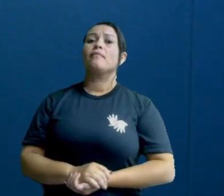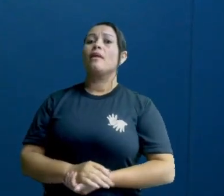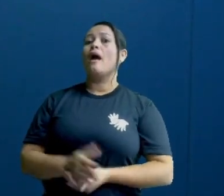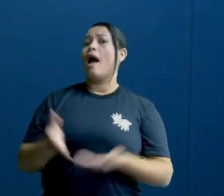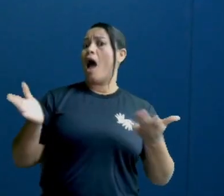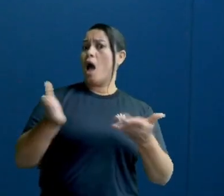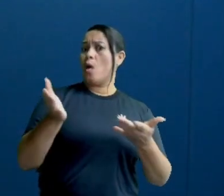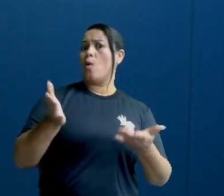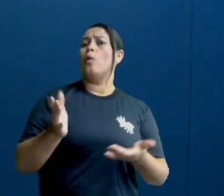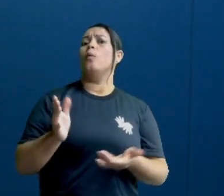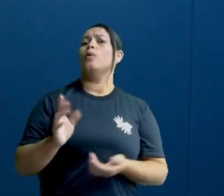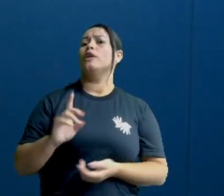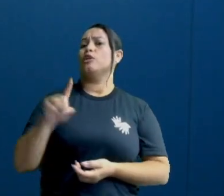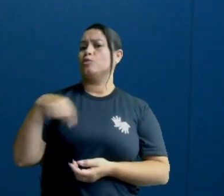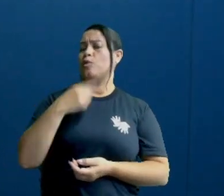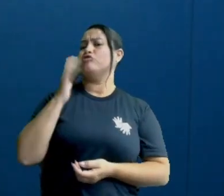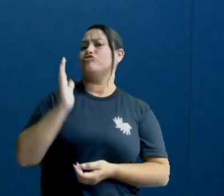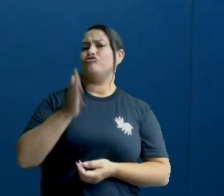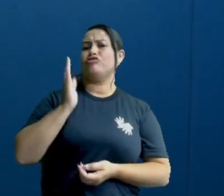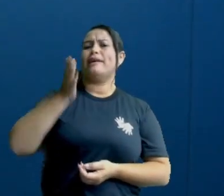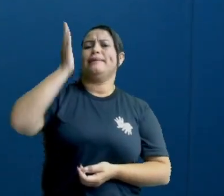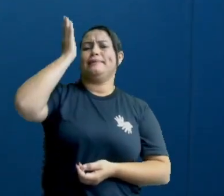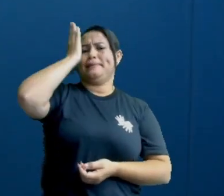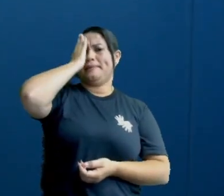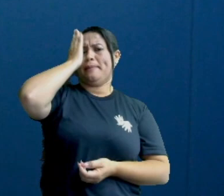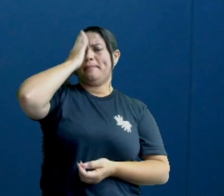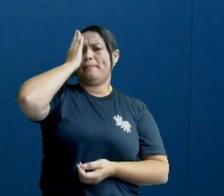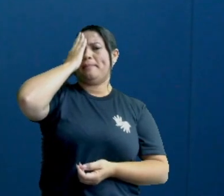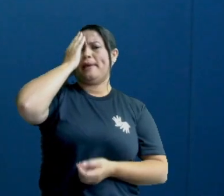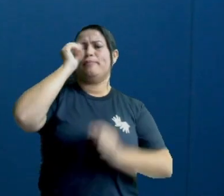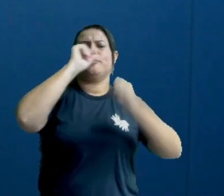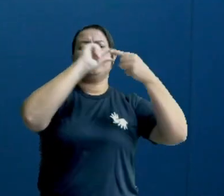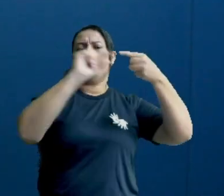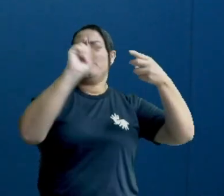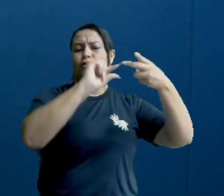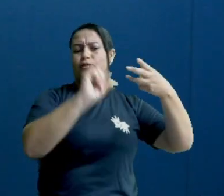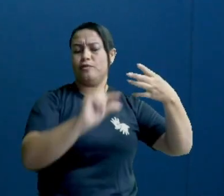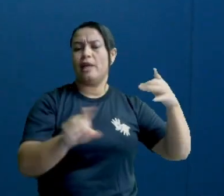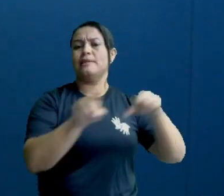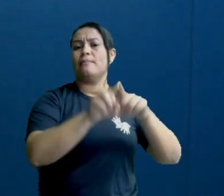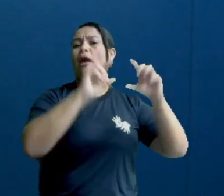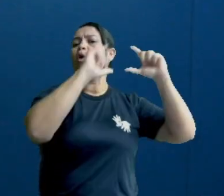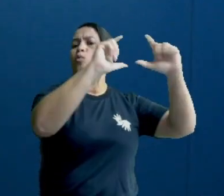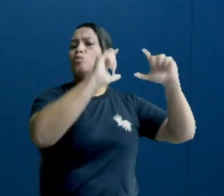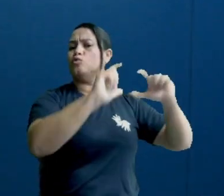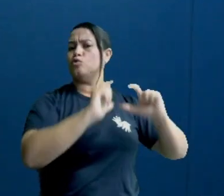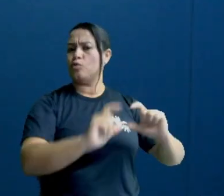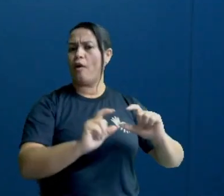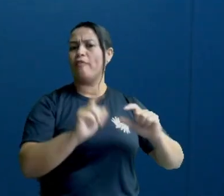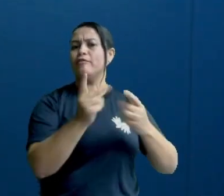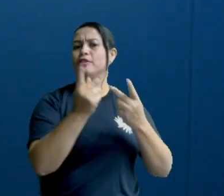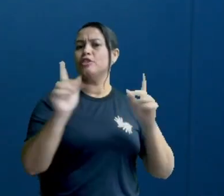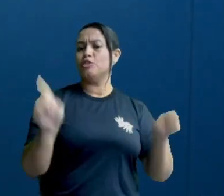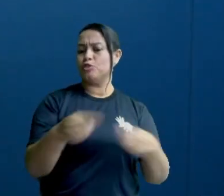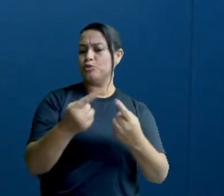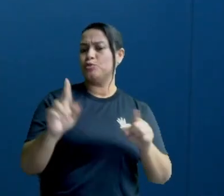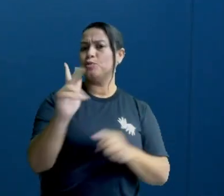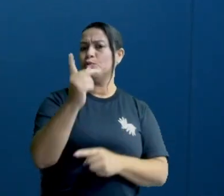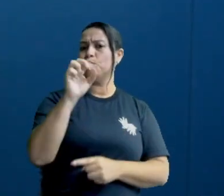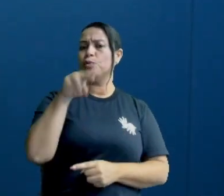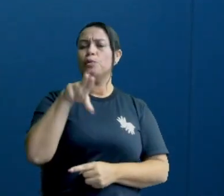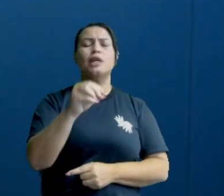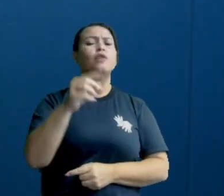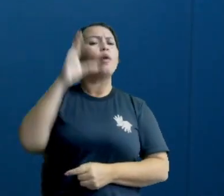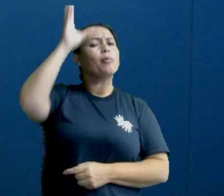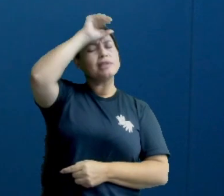Ó, agora que nós já sabemos sobre os versos e as estrofes do hino, vamos aprender um